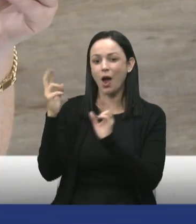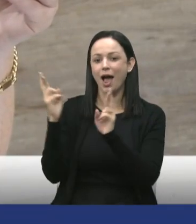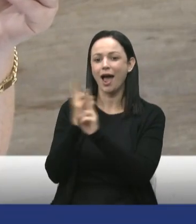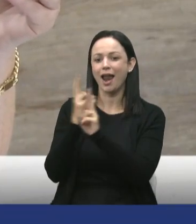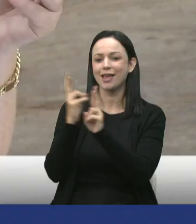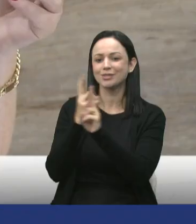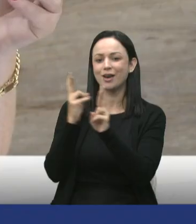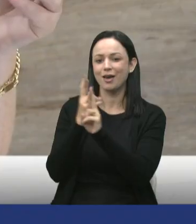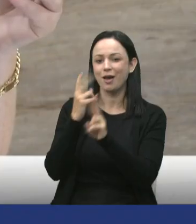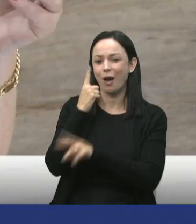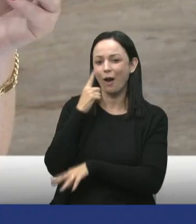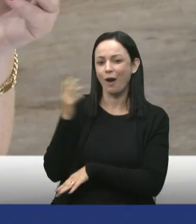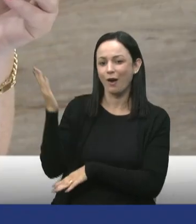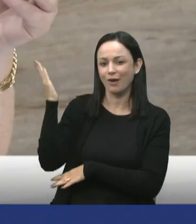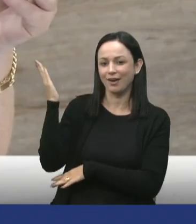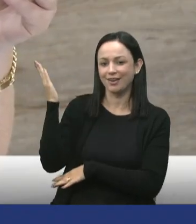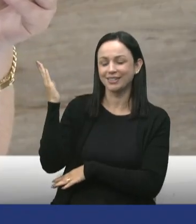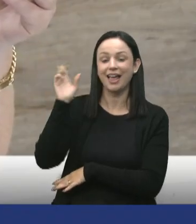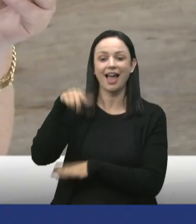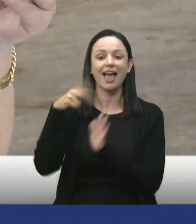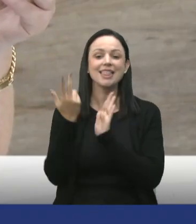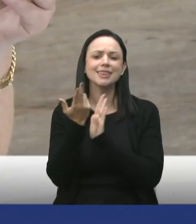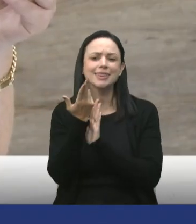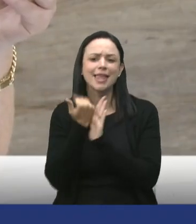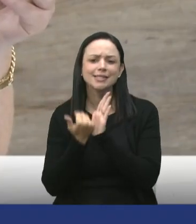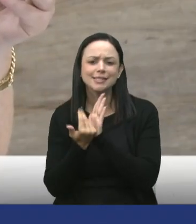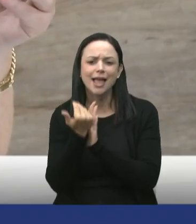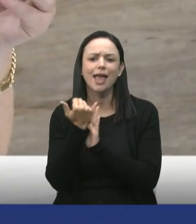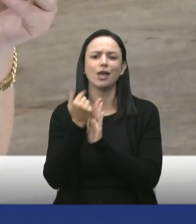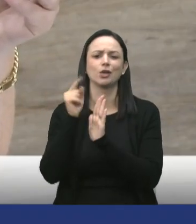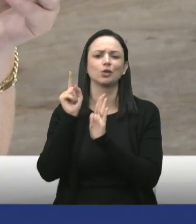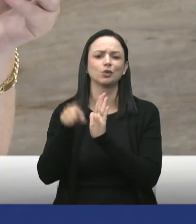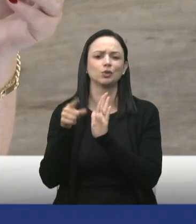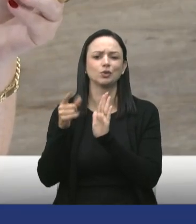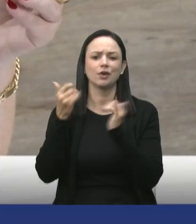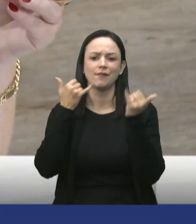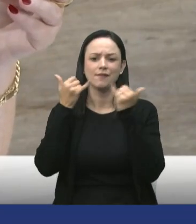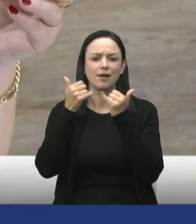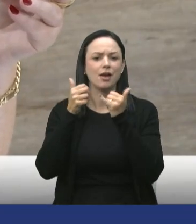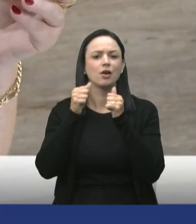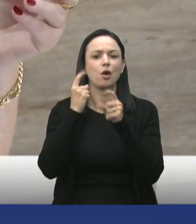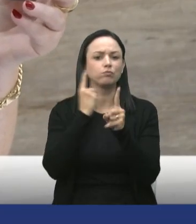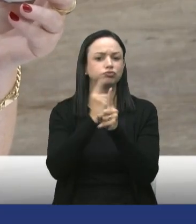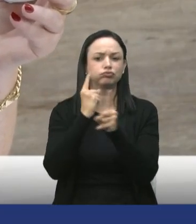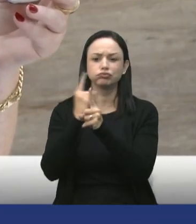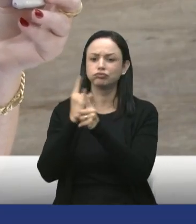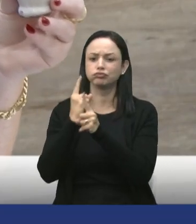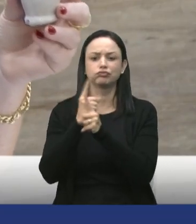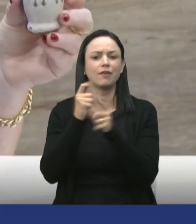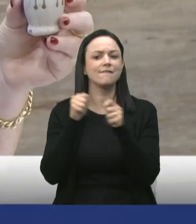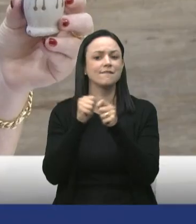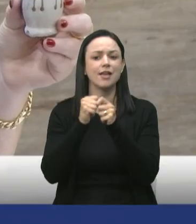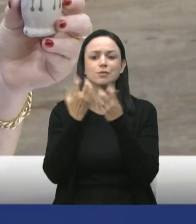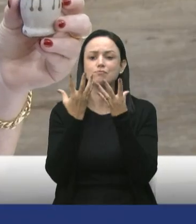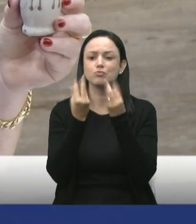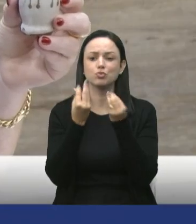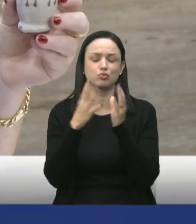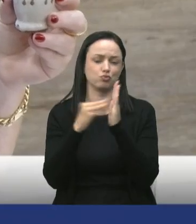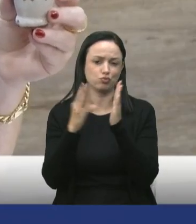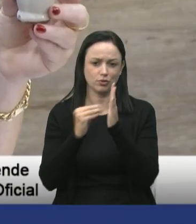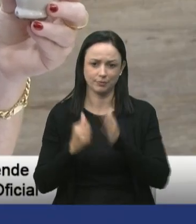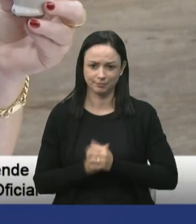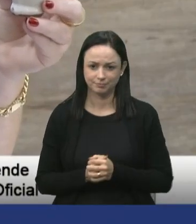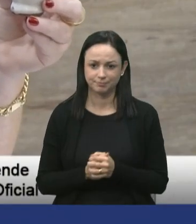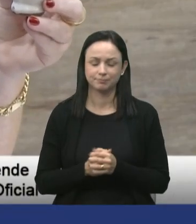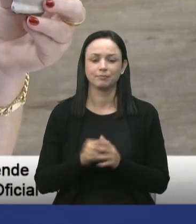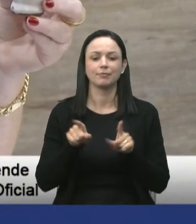é um desenho que, segundo as informações que nós tivemos, se repetiu muito nos achados. Então, além